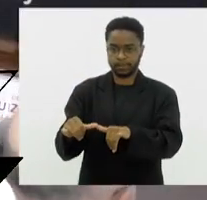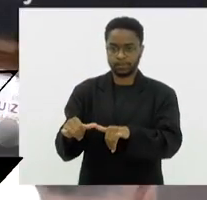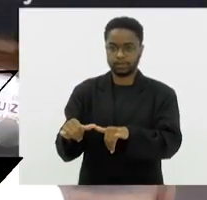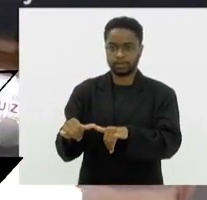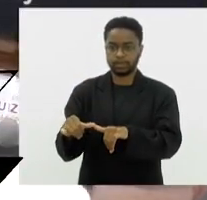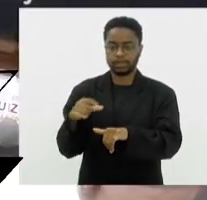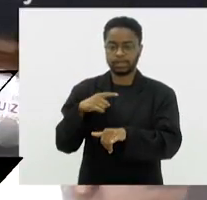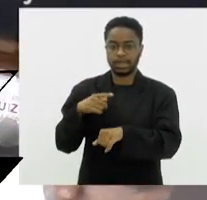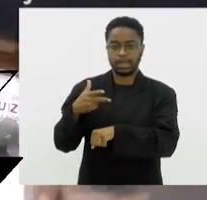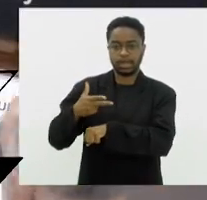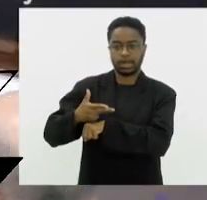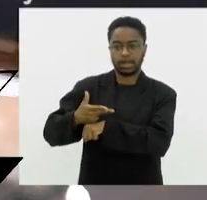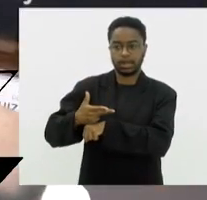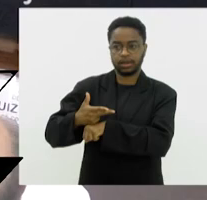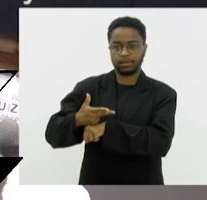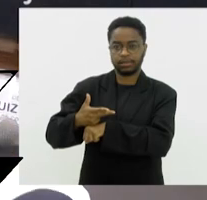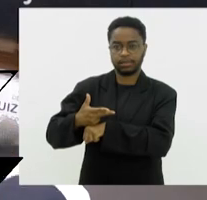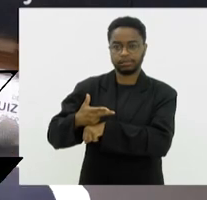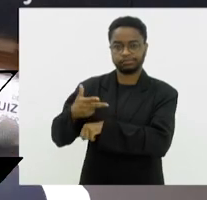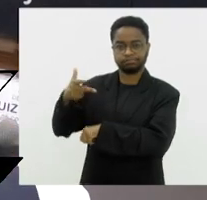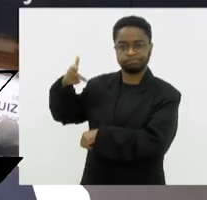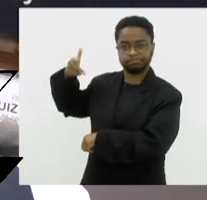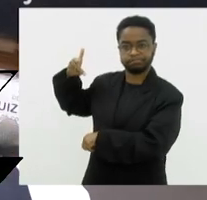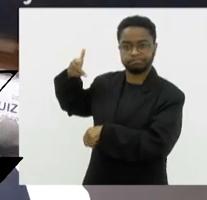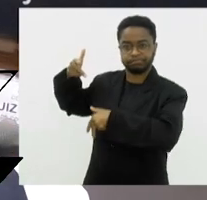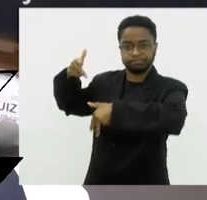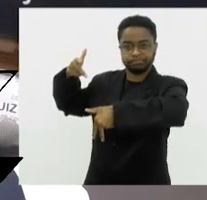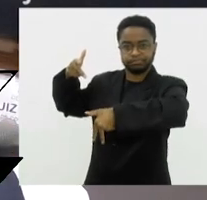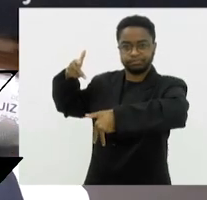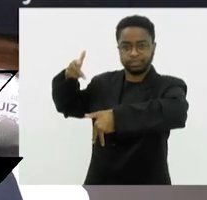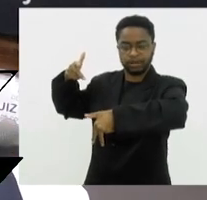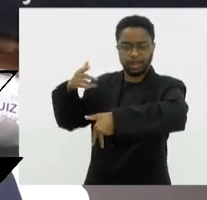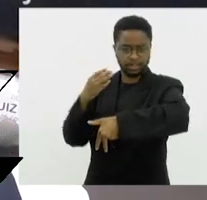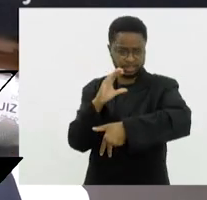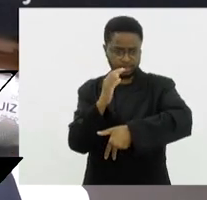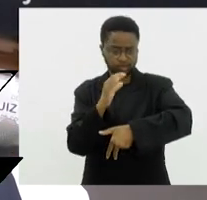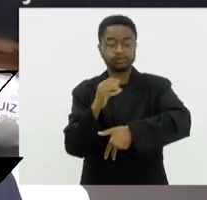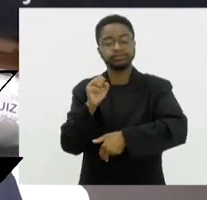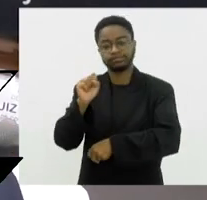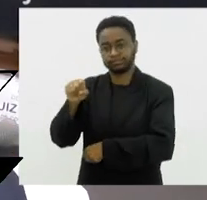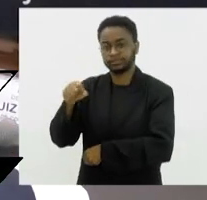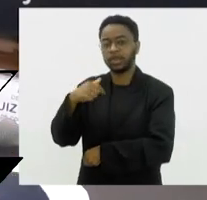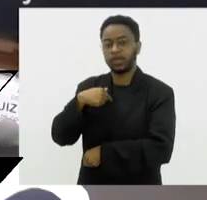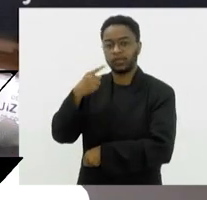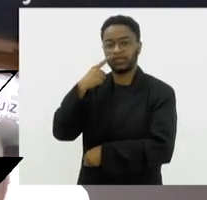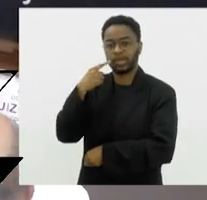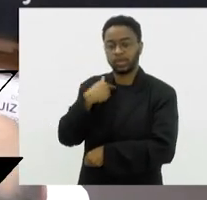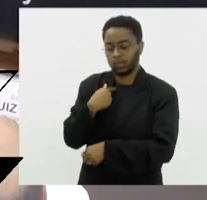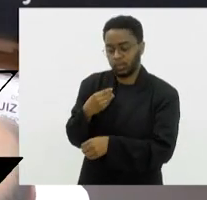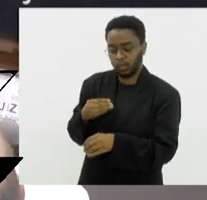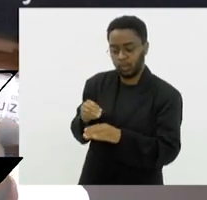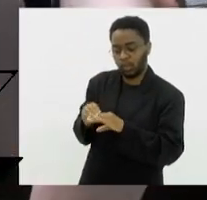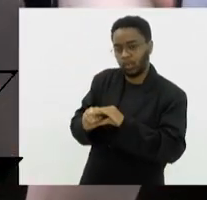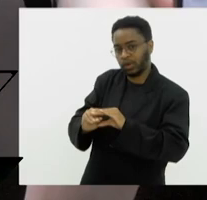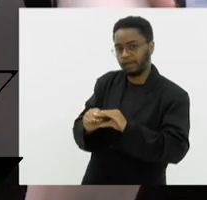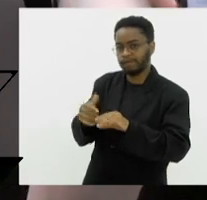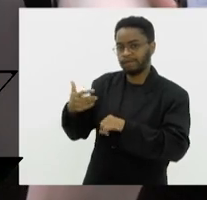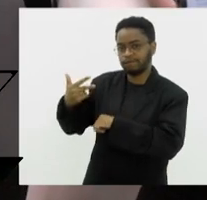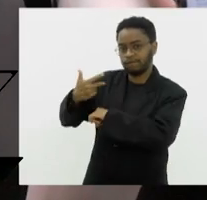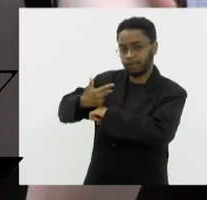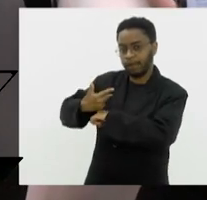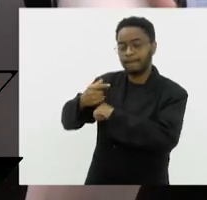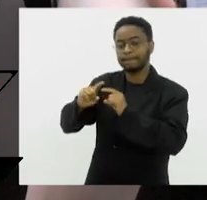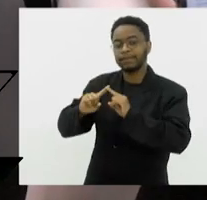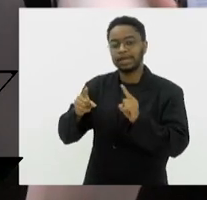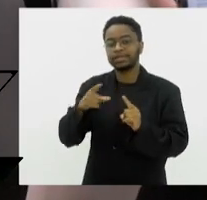câmera fica posicionada assim, bem de trás. Em Niterói, eu vejo quando eu estou colocando, está filmando. É, mas tem uma situação concreta, que